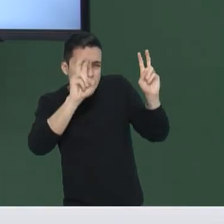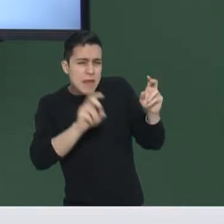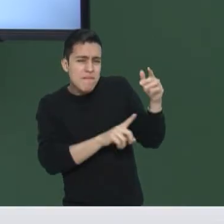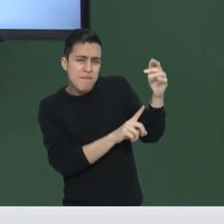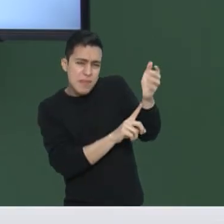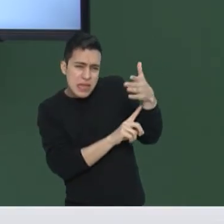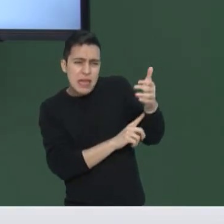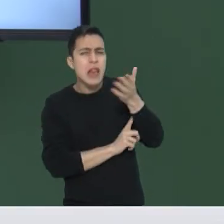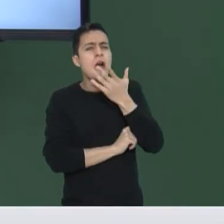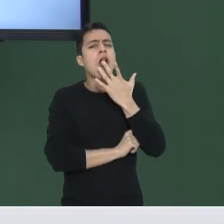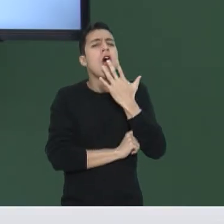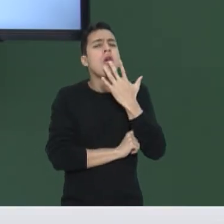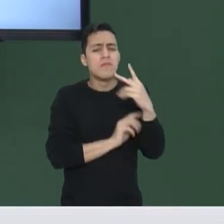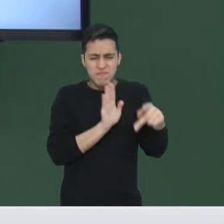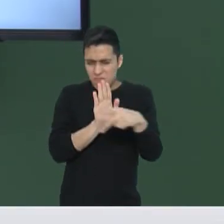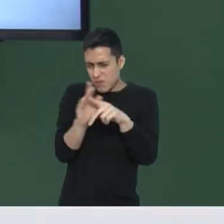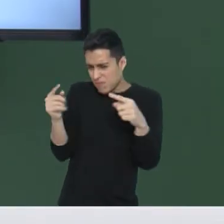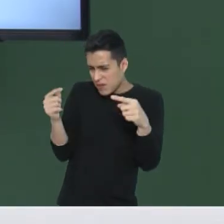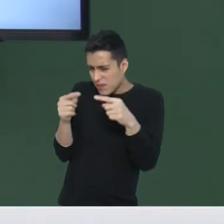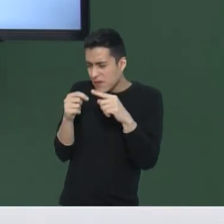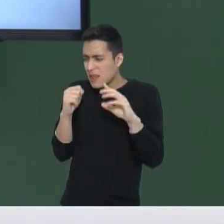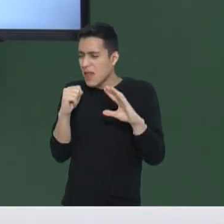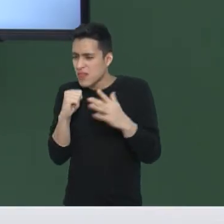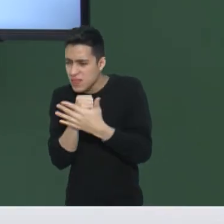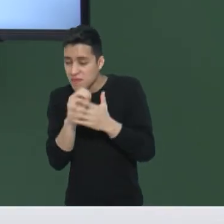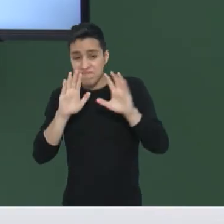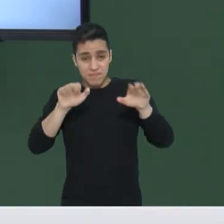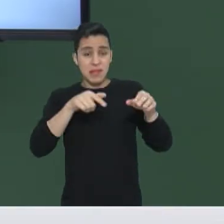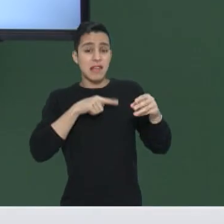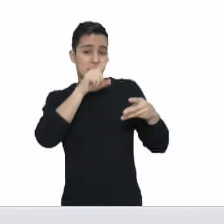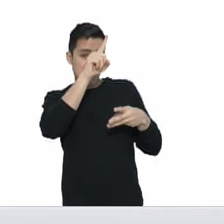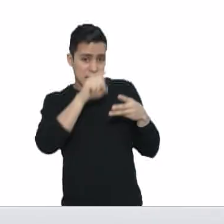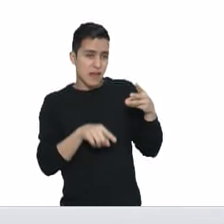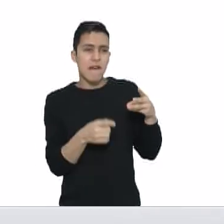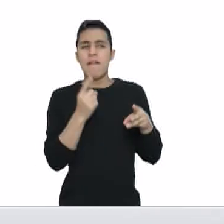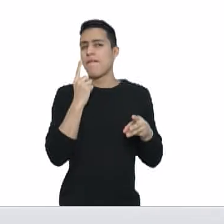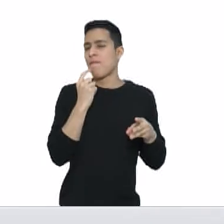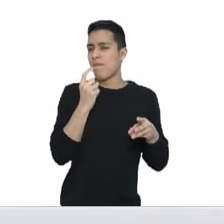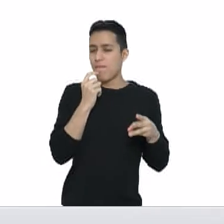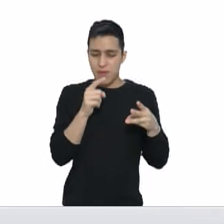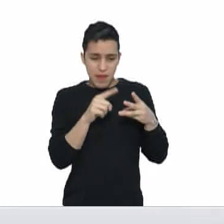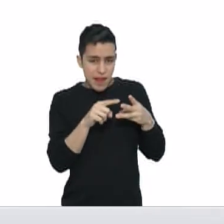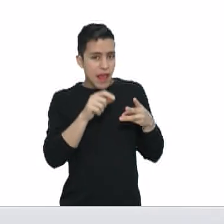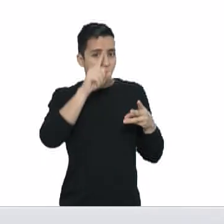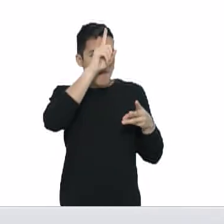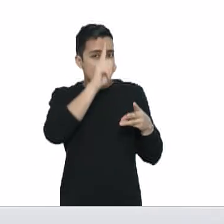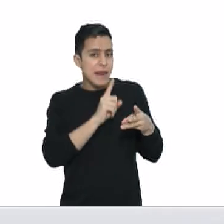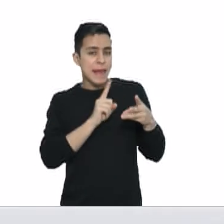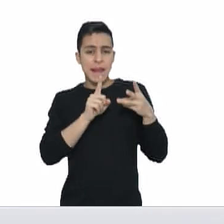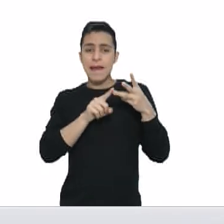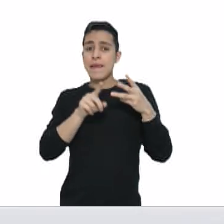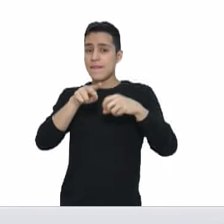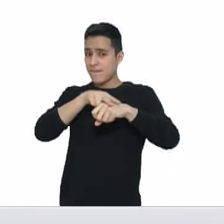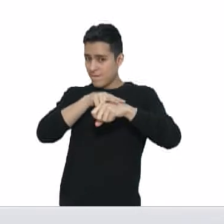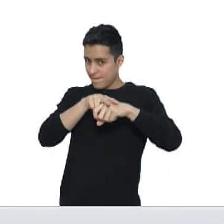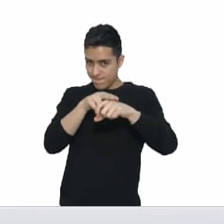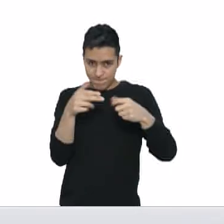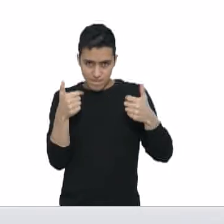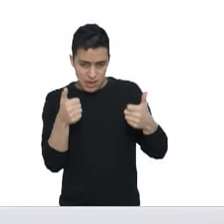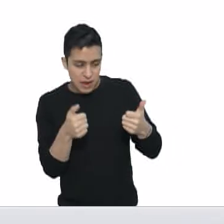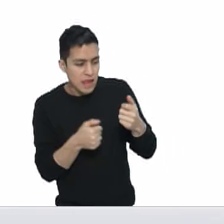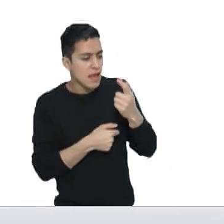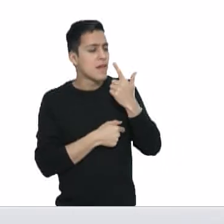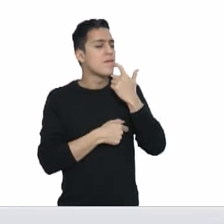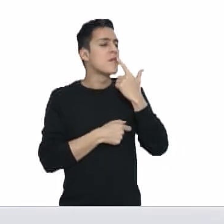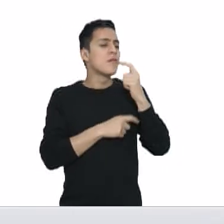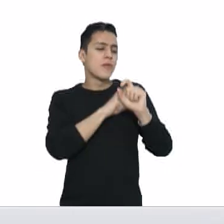bandeiras, as cores da doença. Então, nós temos 3 bandeiras, a bandeira vermelha, a amarela e a verde. A